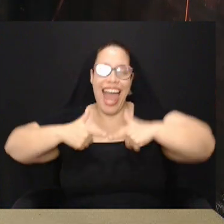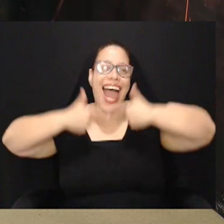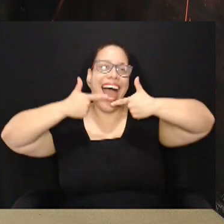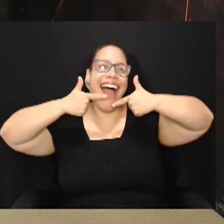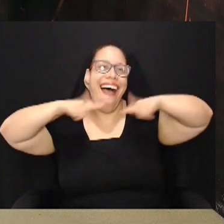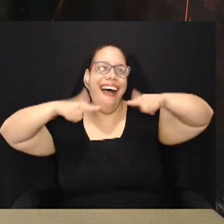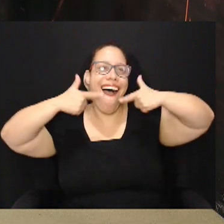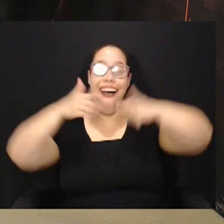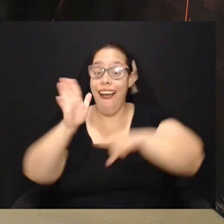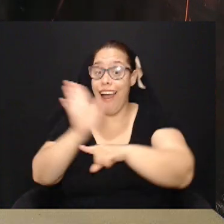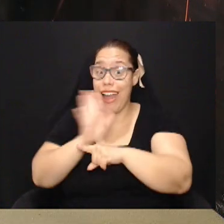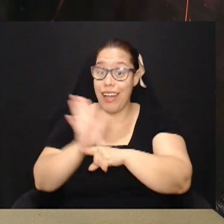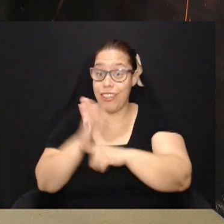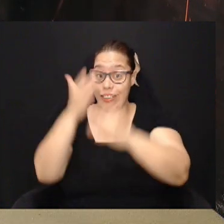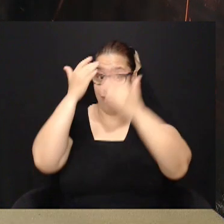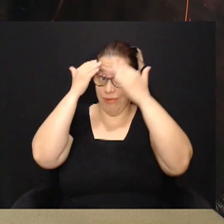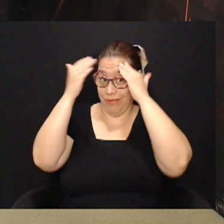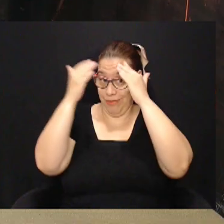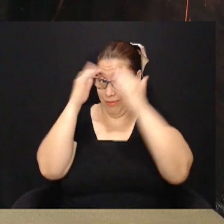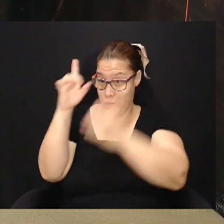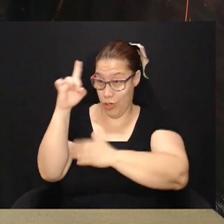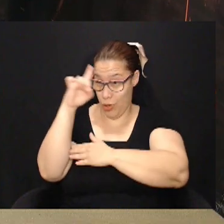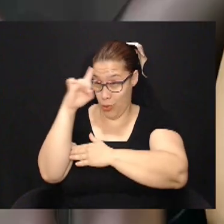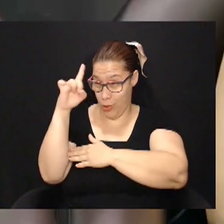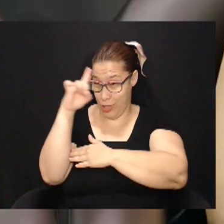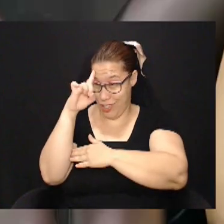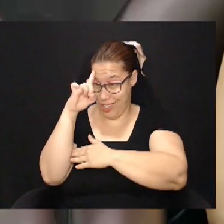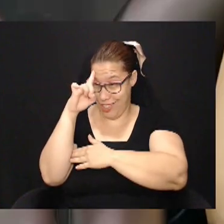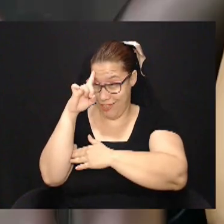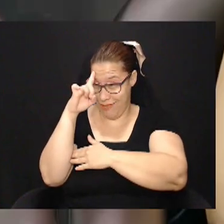como terapia do dia? Vamos lá, Ju.